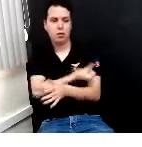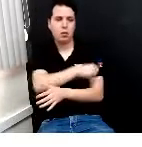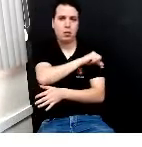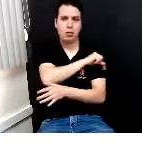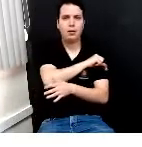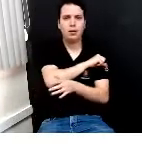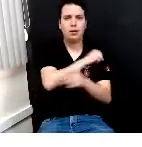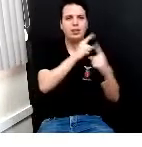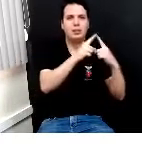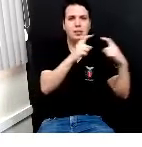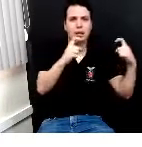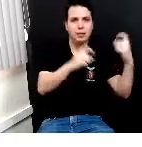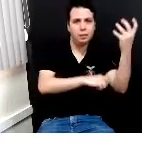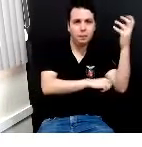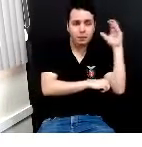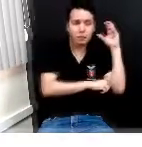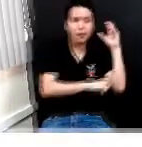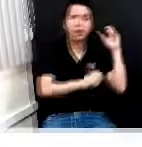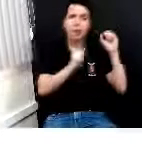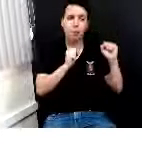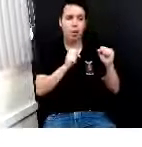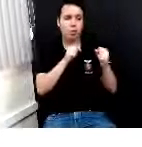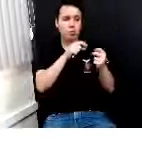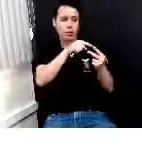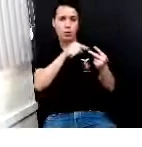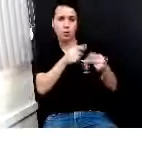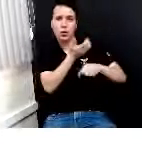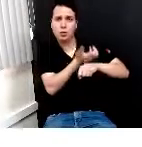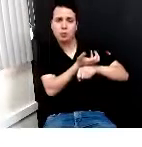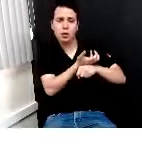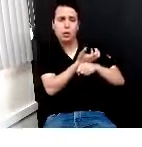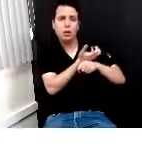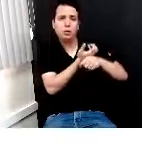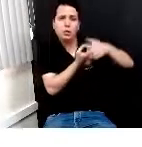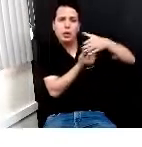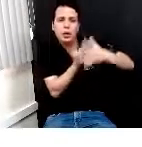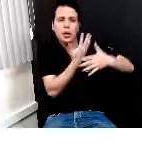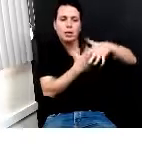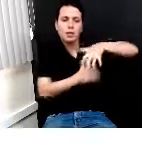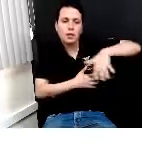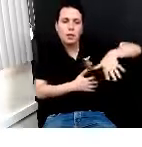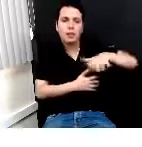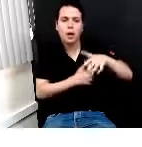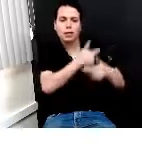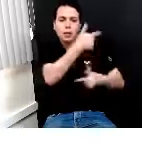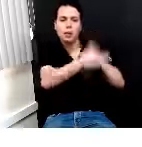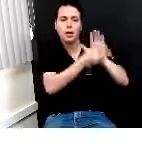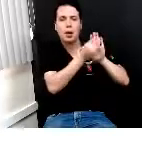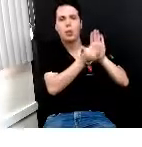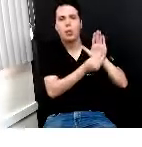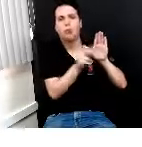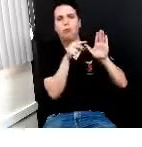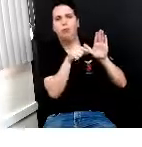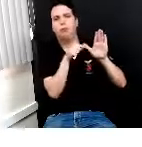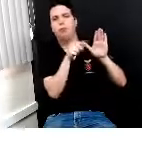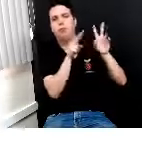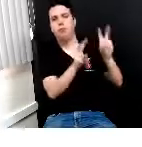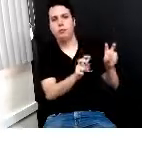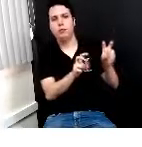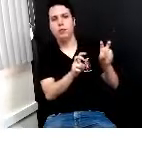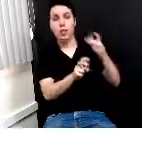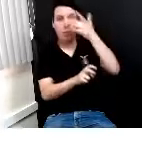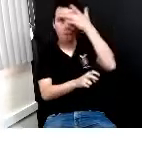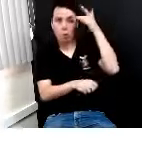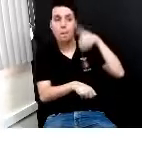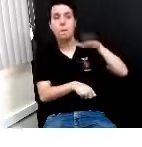criar, né, um espaço para trabalhar efetivamente, do ponto de vista escolar, esses conteúdos. E a pessoa mais capacitada para